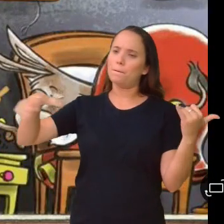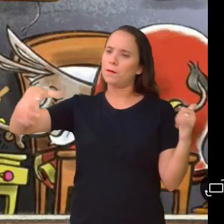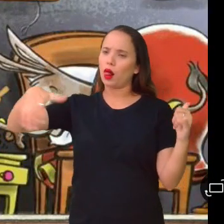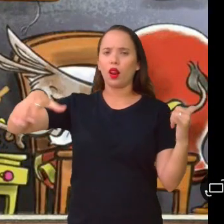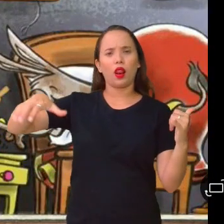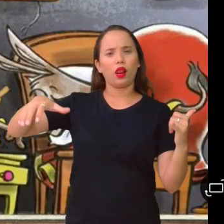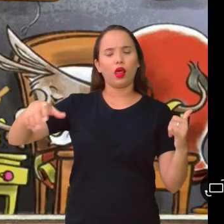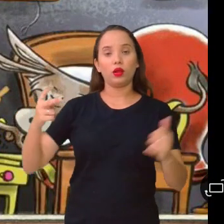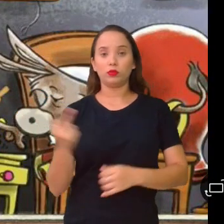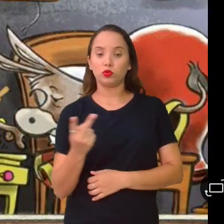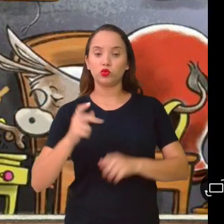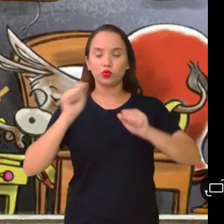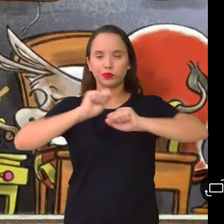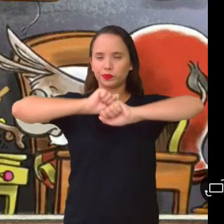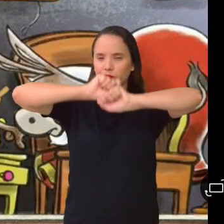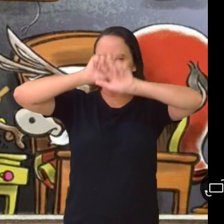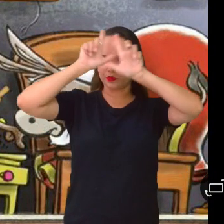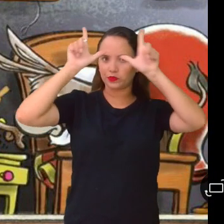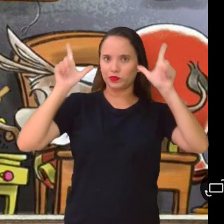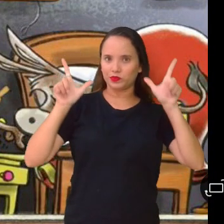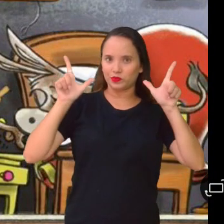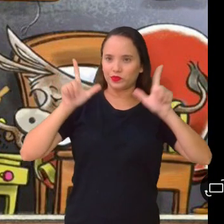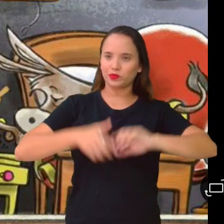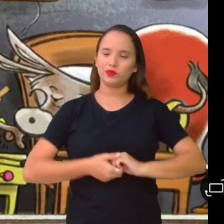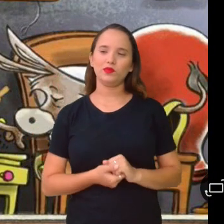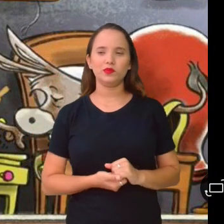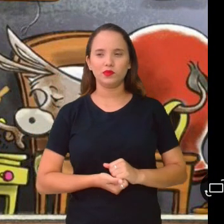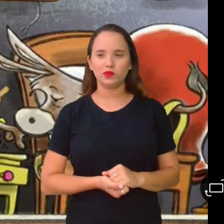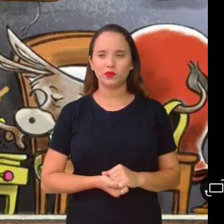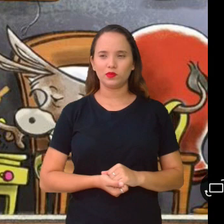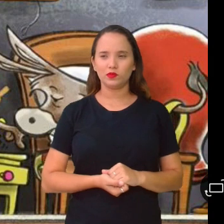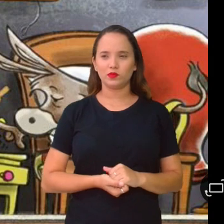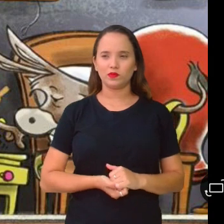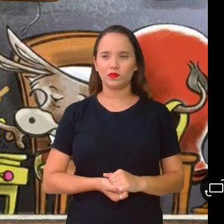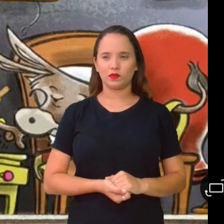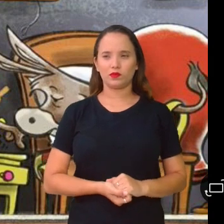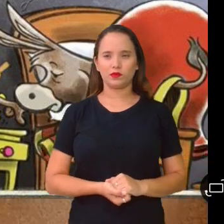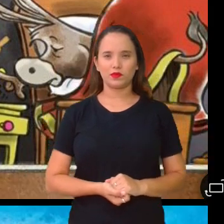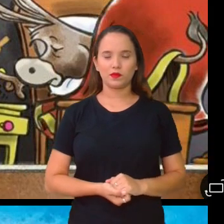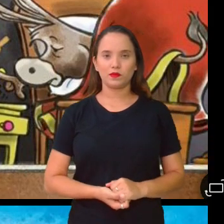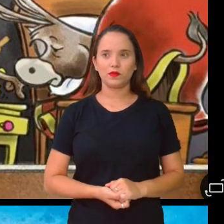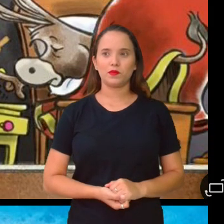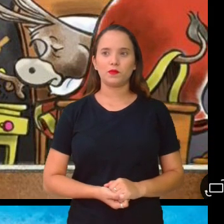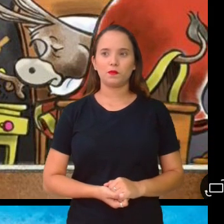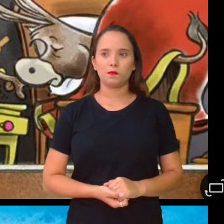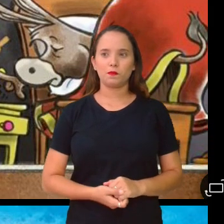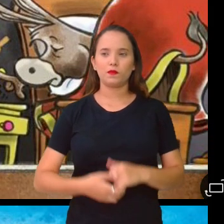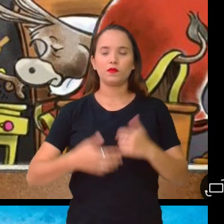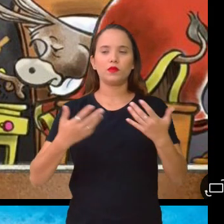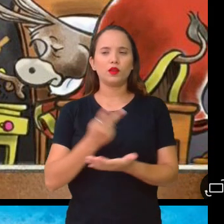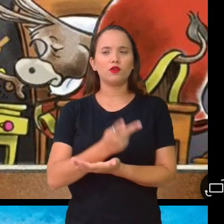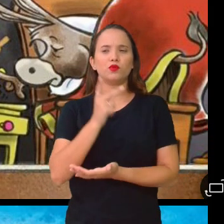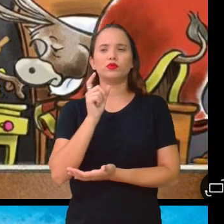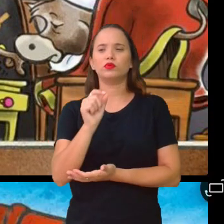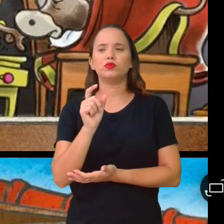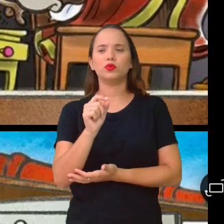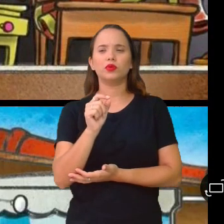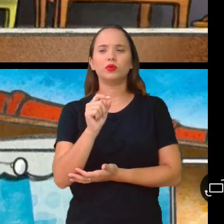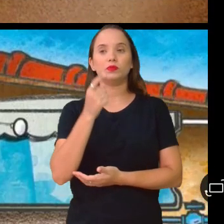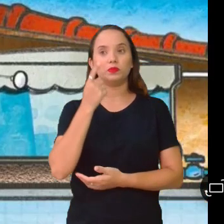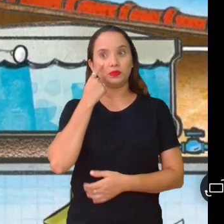um despertador mesmo, um reloginho aí, né? Bip, bip, trim. Acordaram. Foi o que aconteceu? Vamos